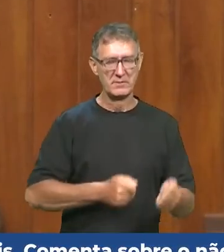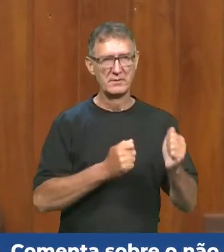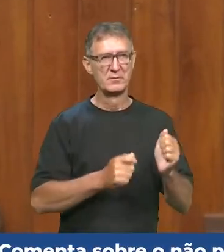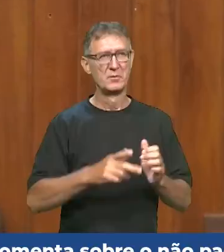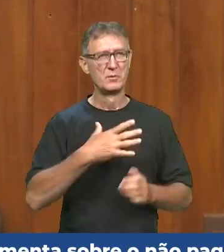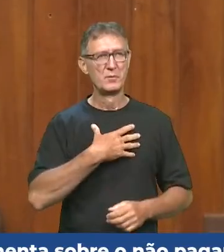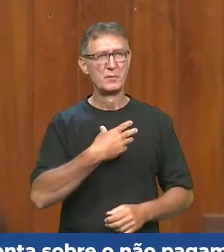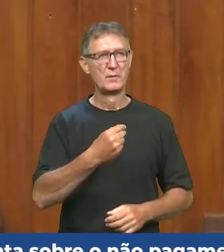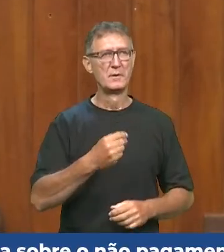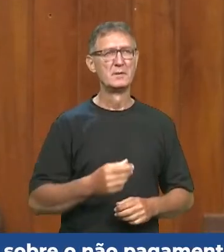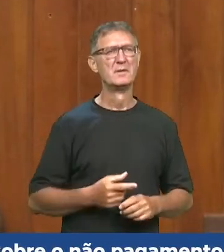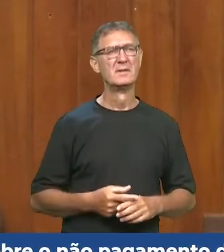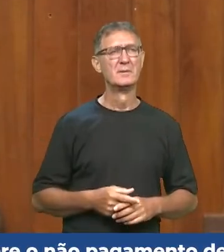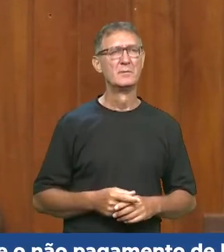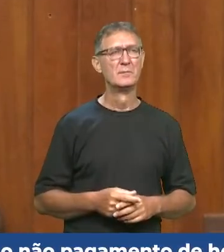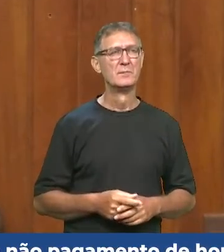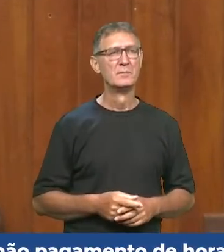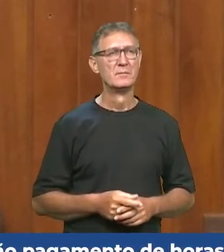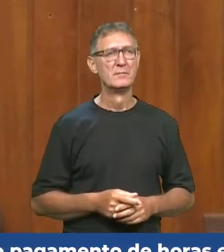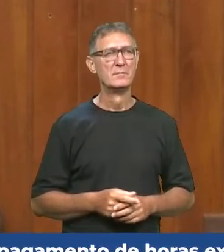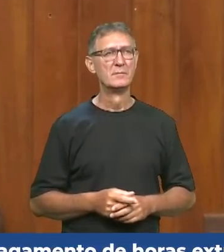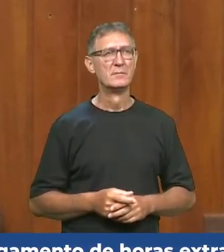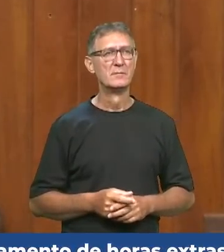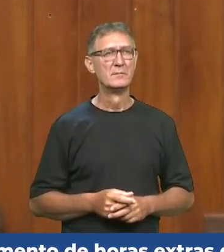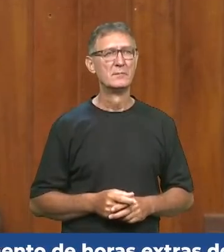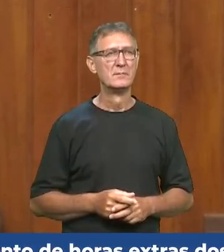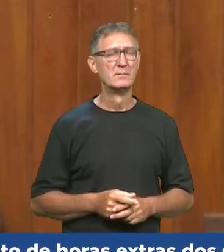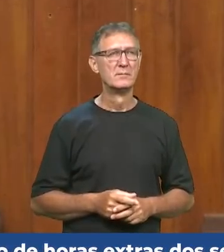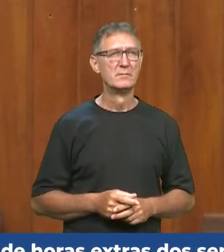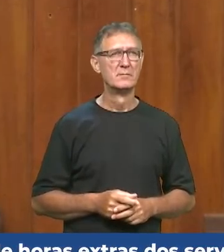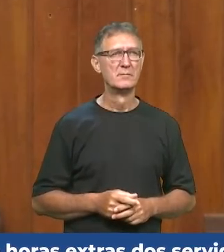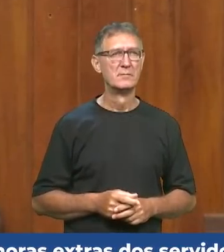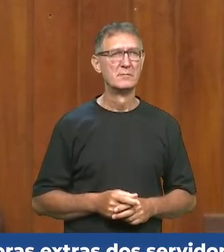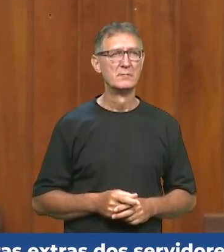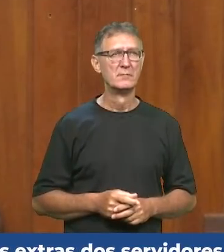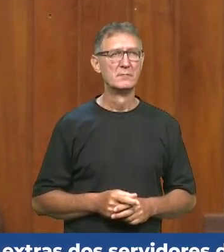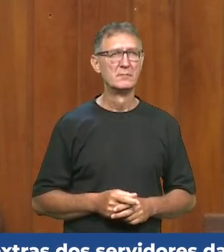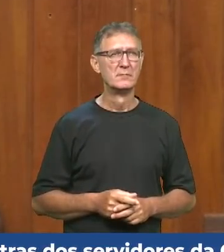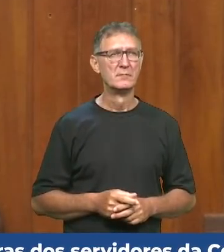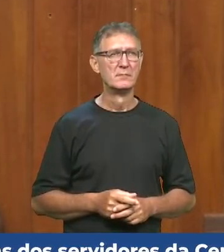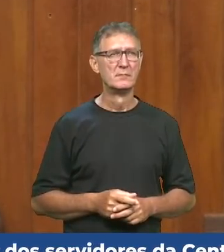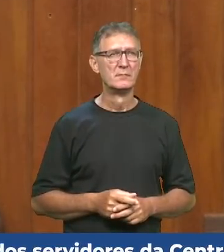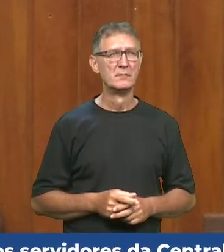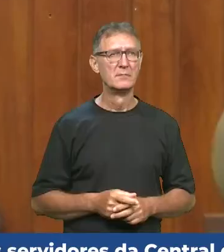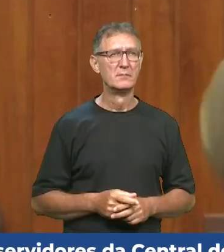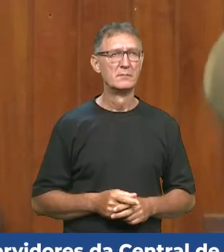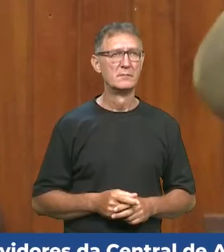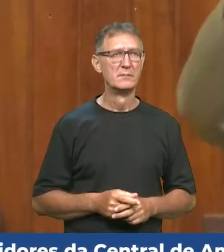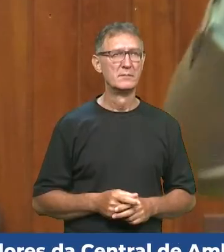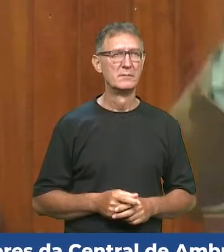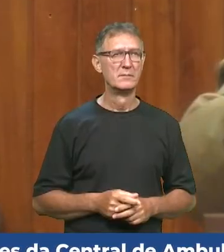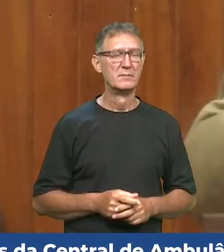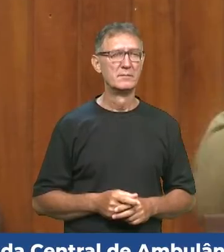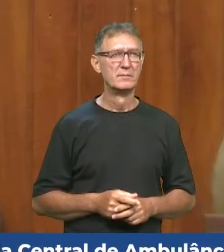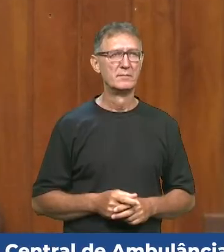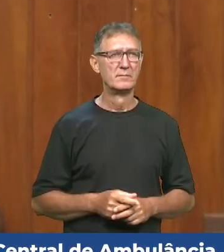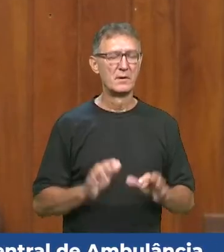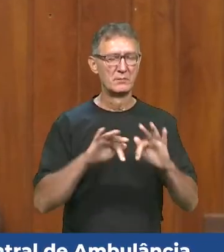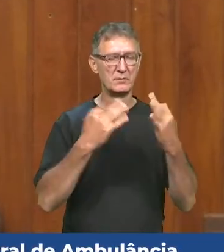Por coincidência, pai de um ex-policial civil. Não vou dizer o nome aqui, que eu não quero expor a família,